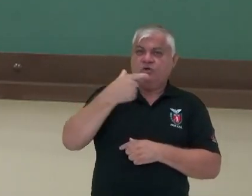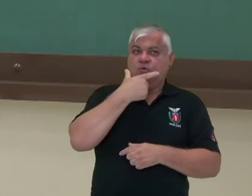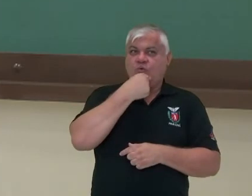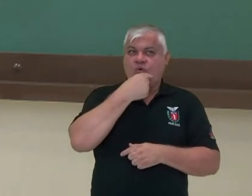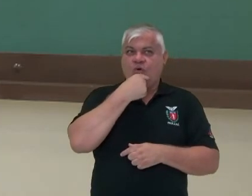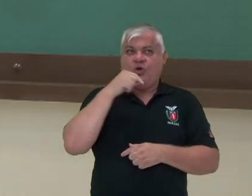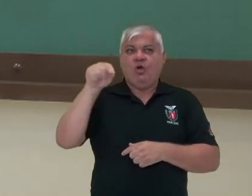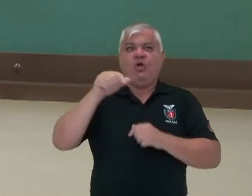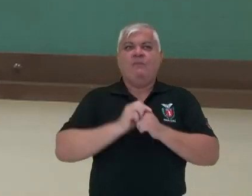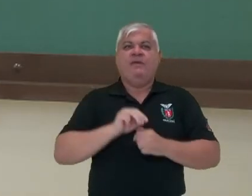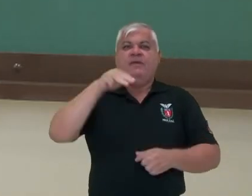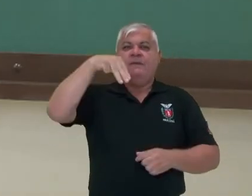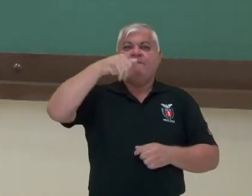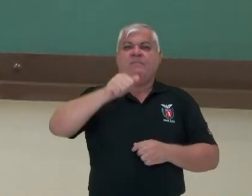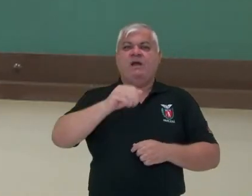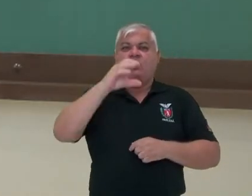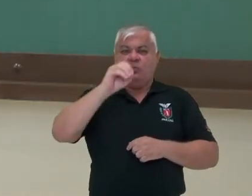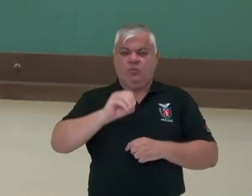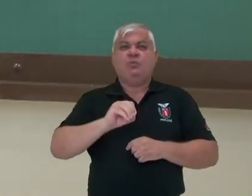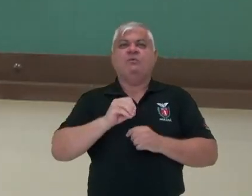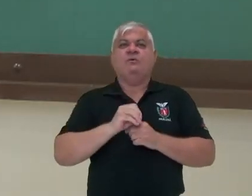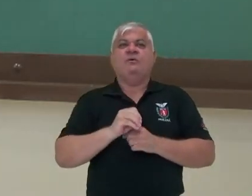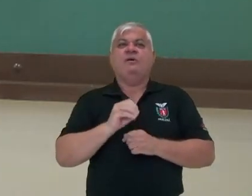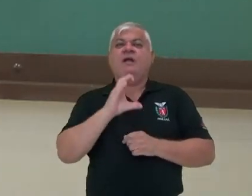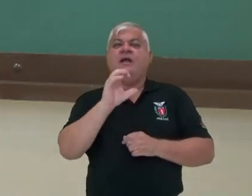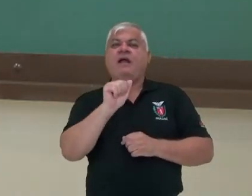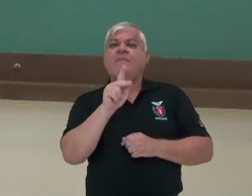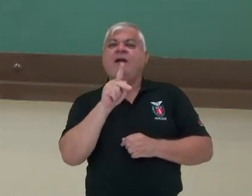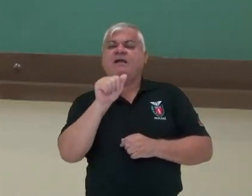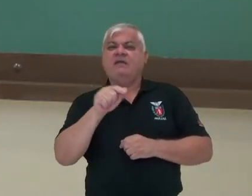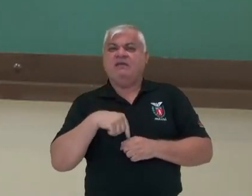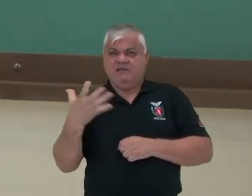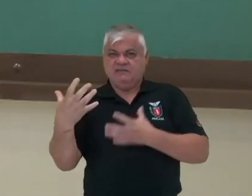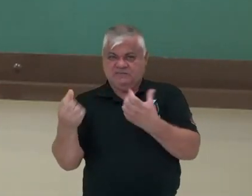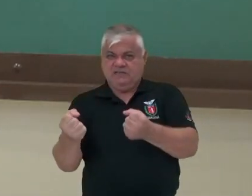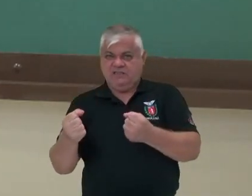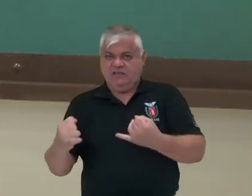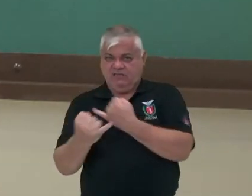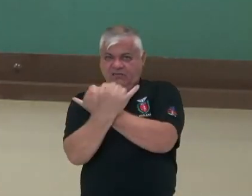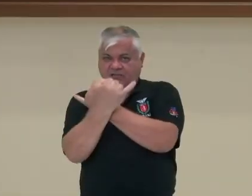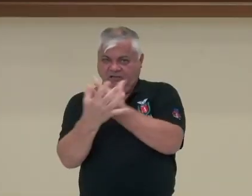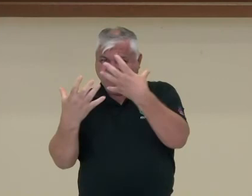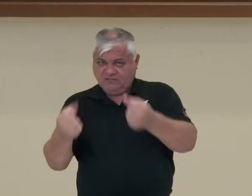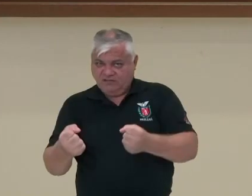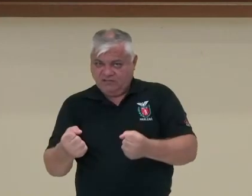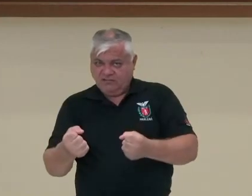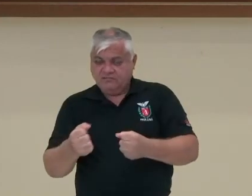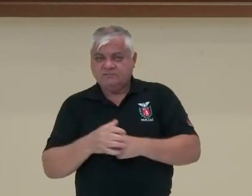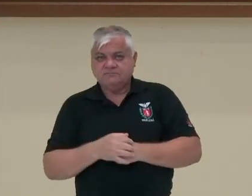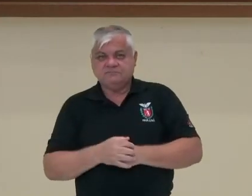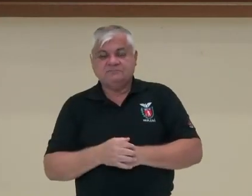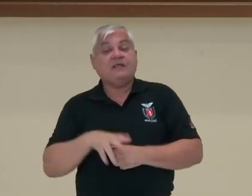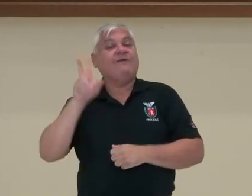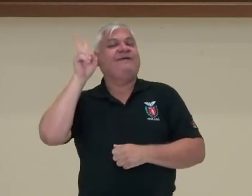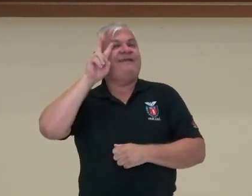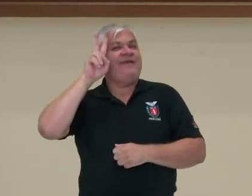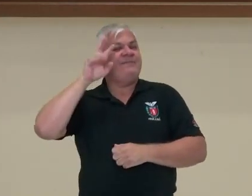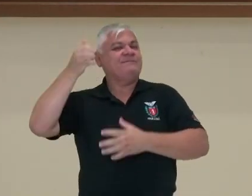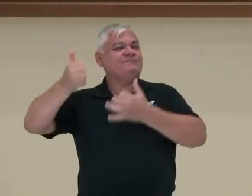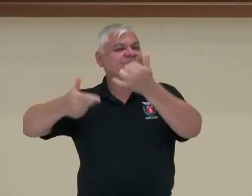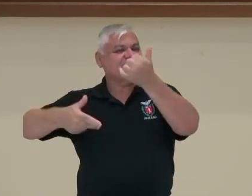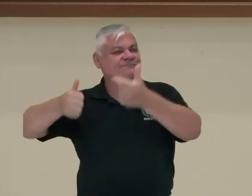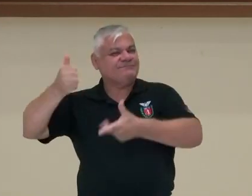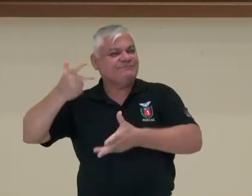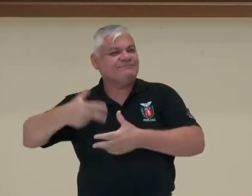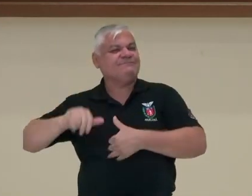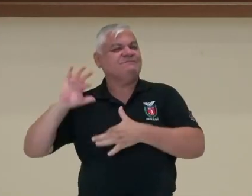Capac. Os incas aceitaram pacificamente a dominação espanhola? Então vocês vão lembrar do que nós conversamos